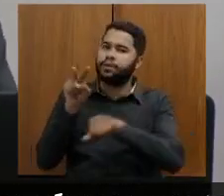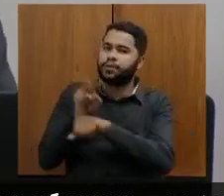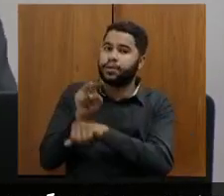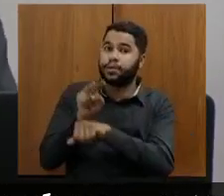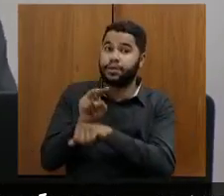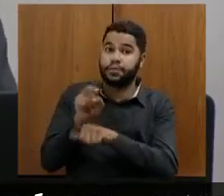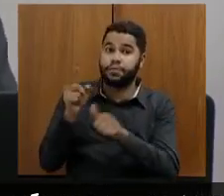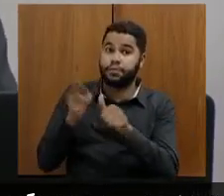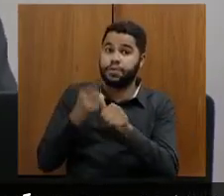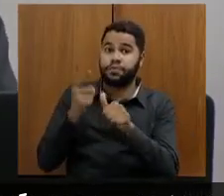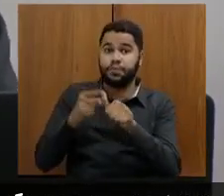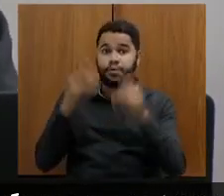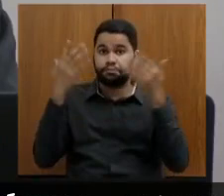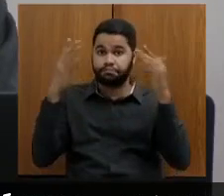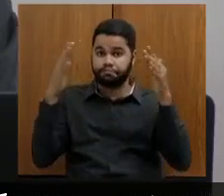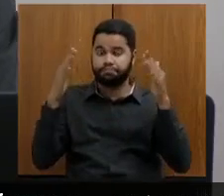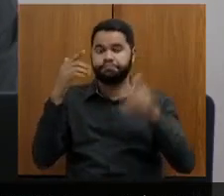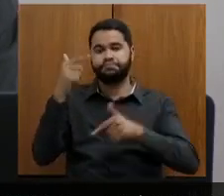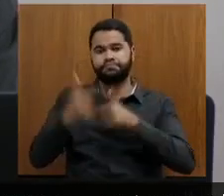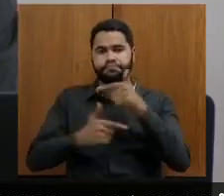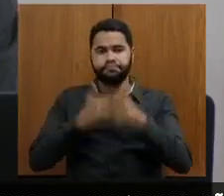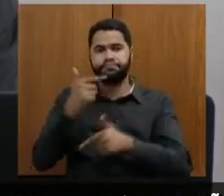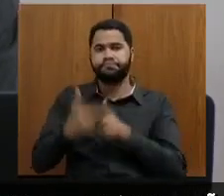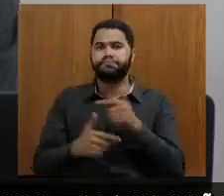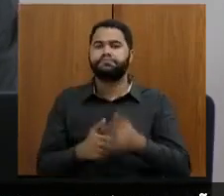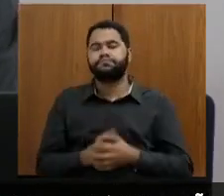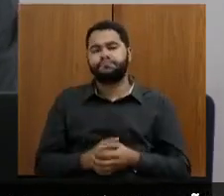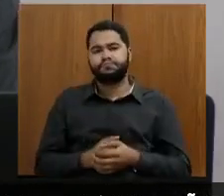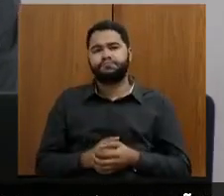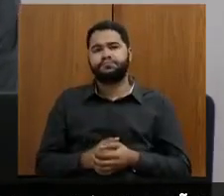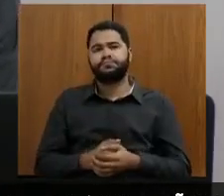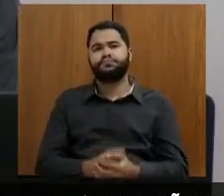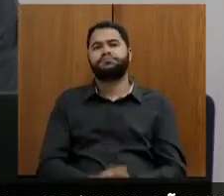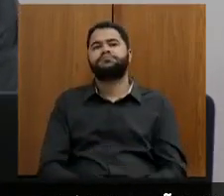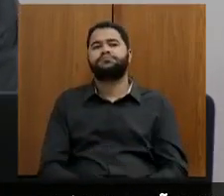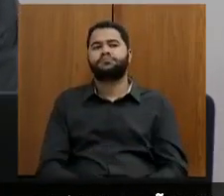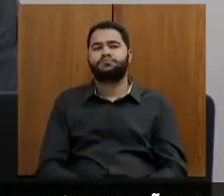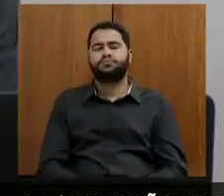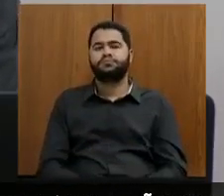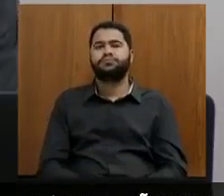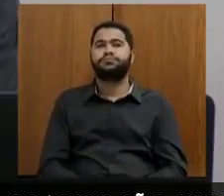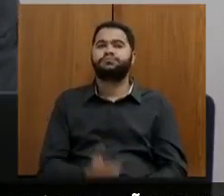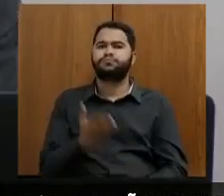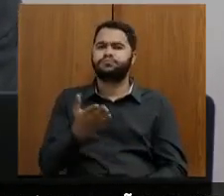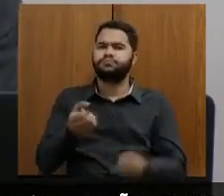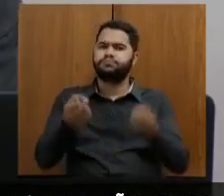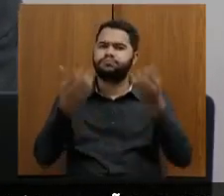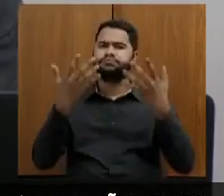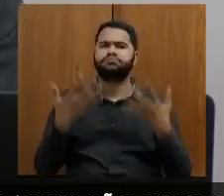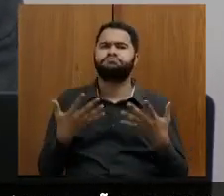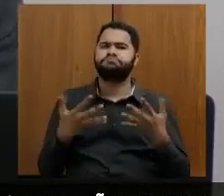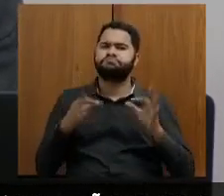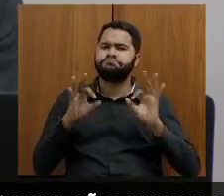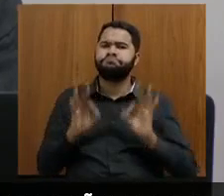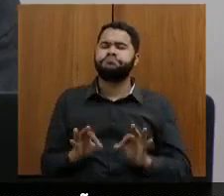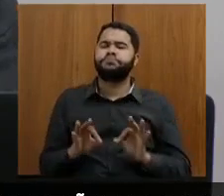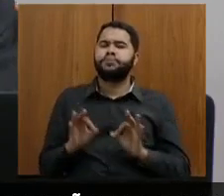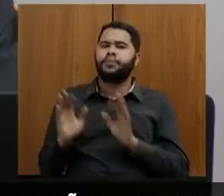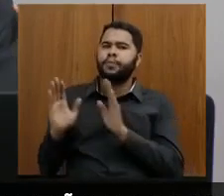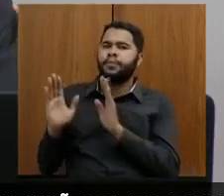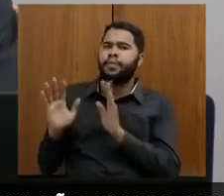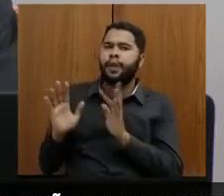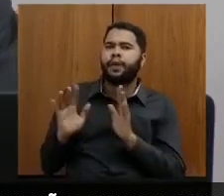parabenizar os trabalhos e o senhor deixou claro aqui em todos os índices